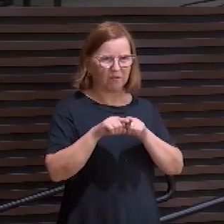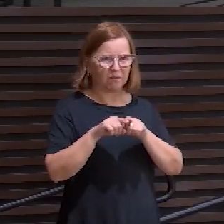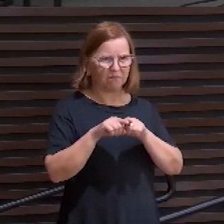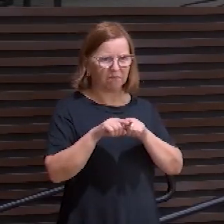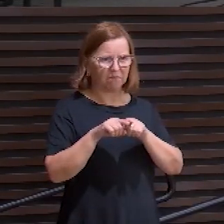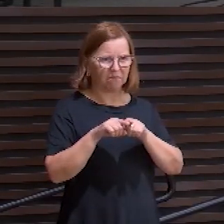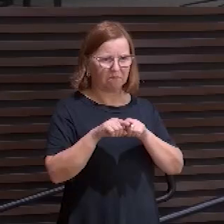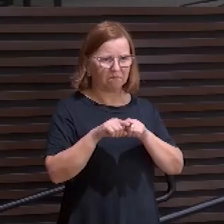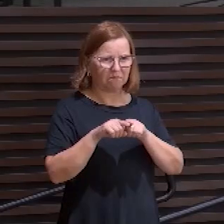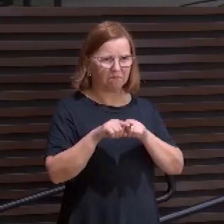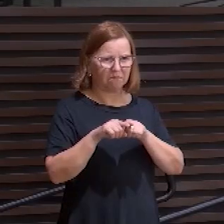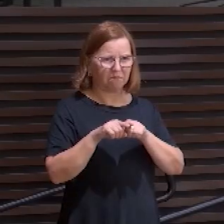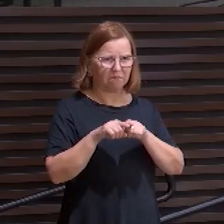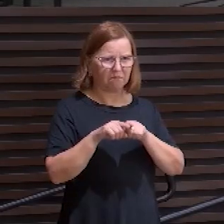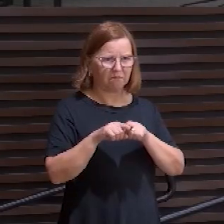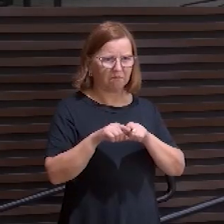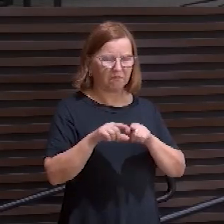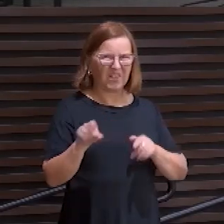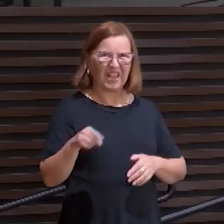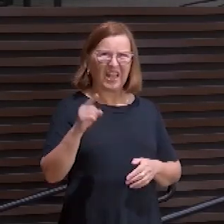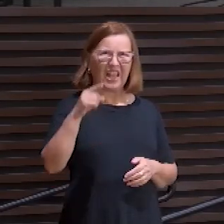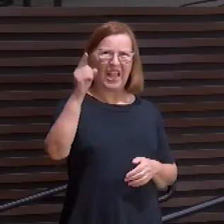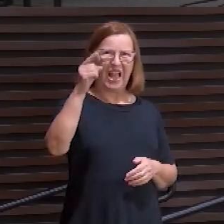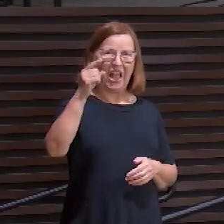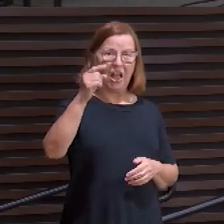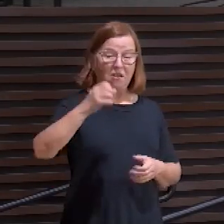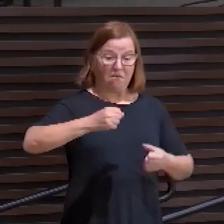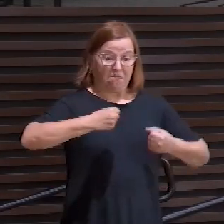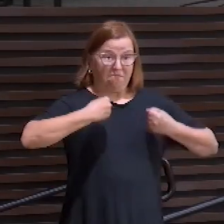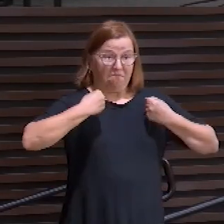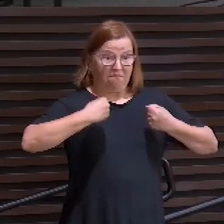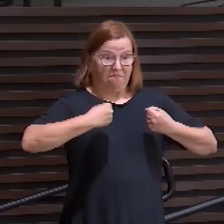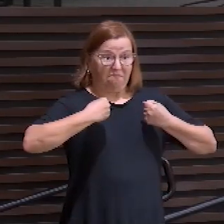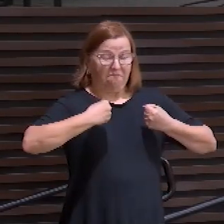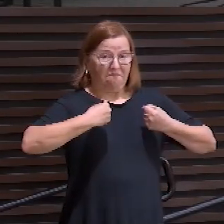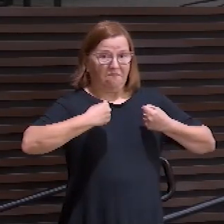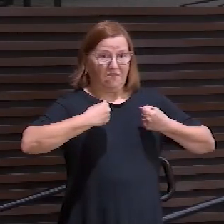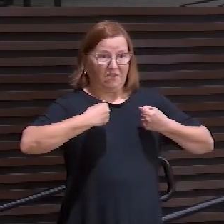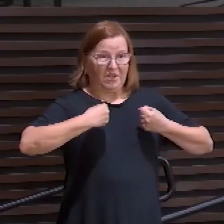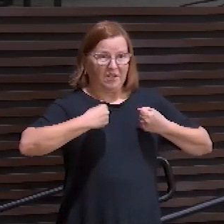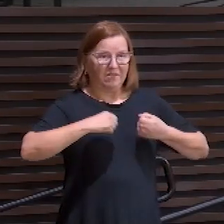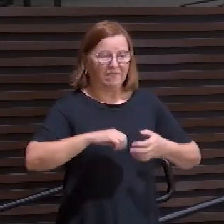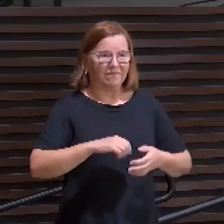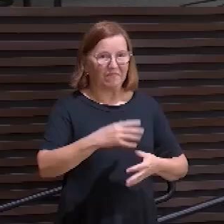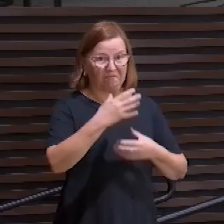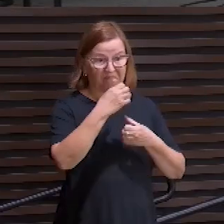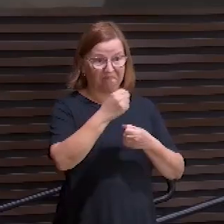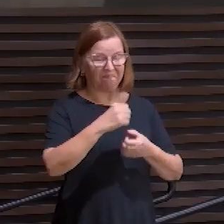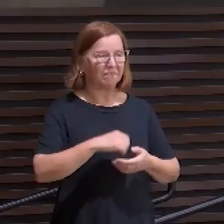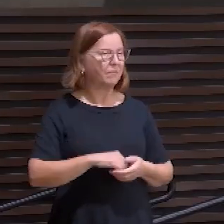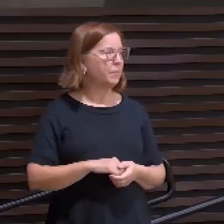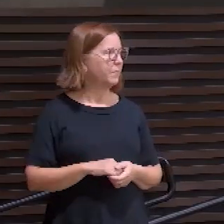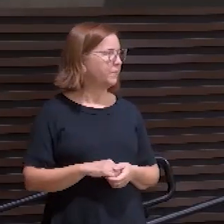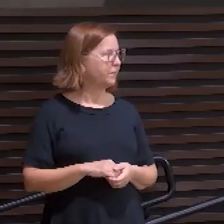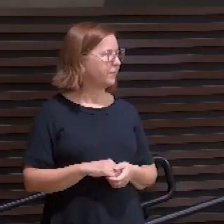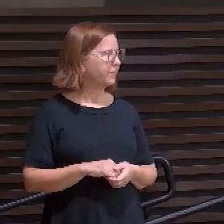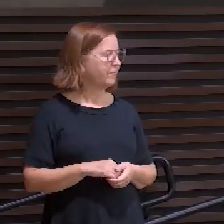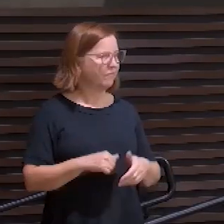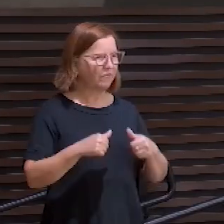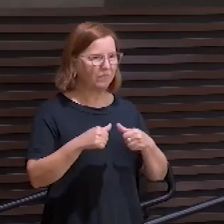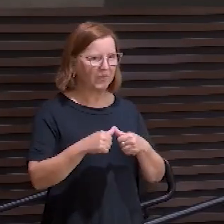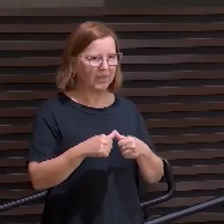140, 150 quilos. Era um homem realmente forte. Ele estava